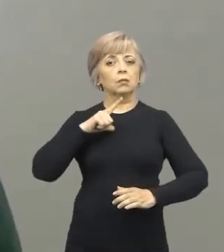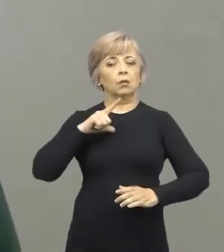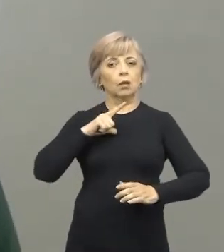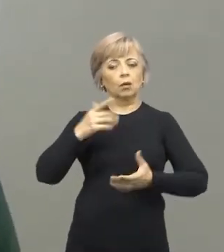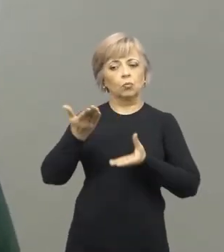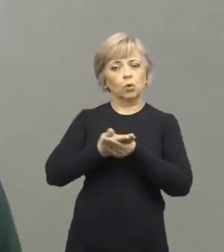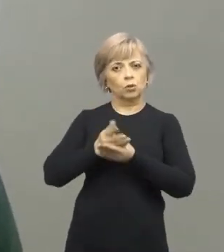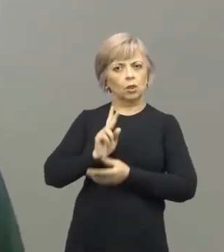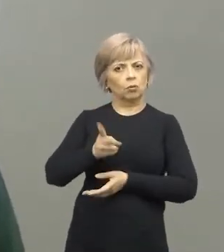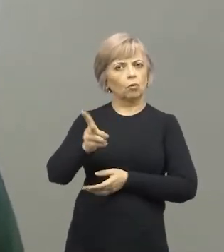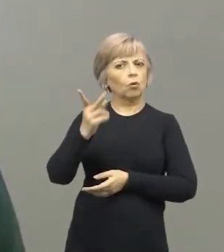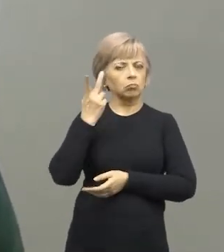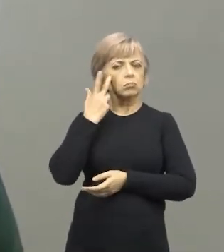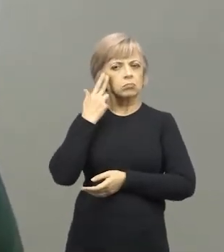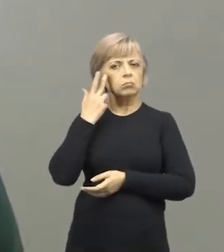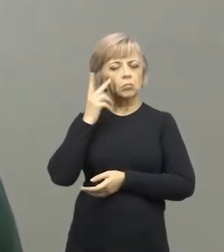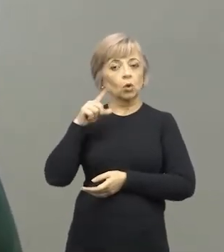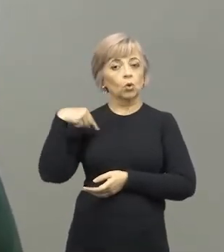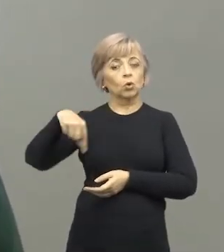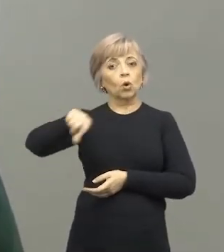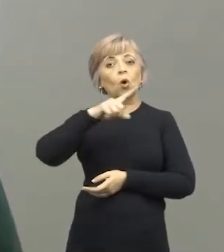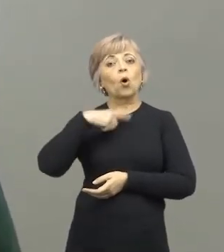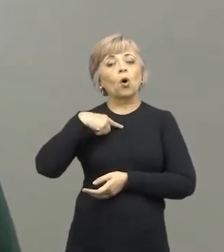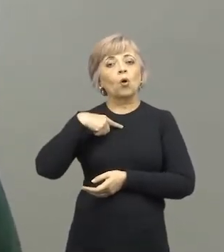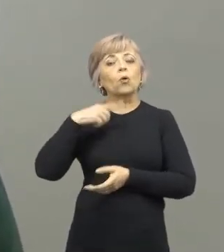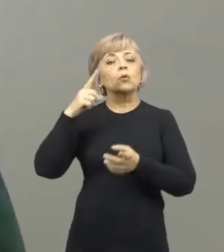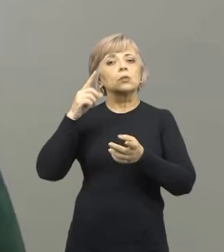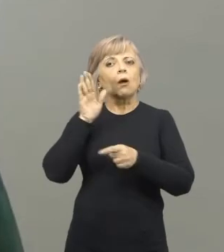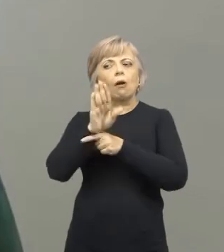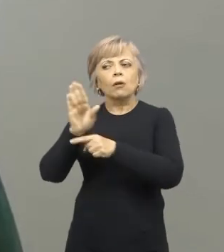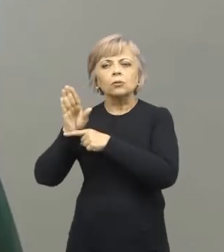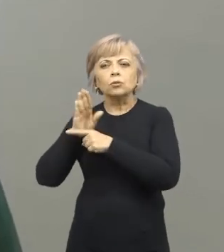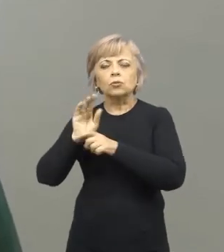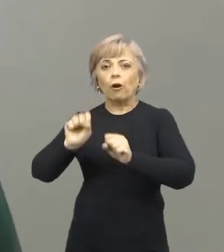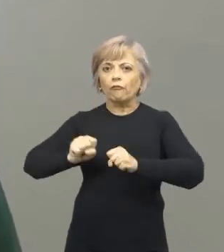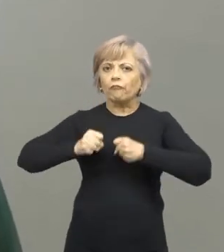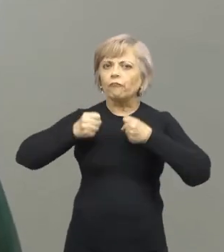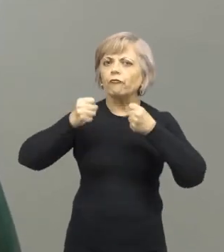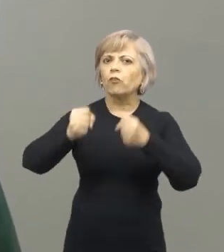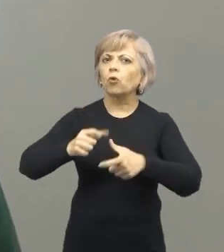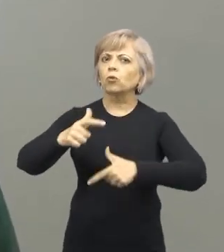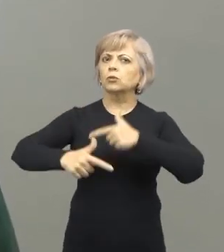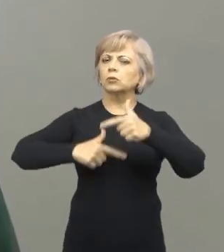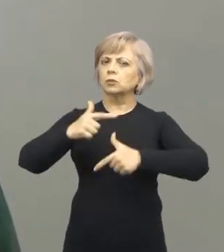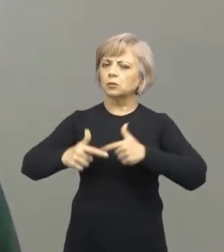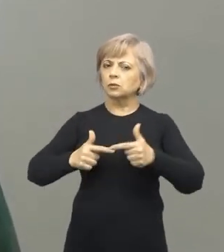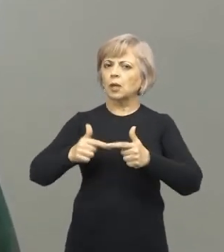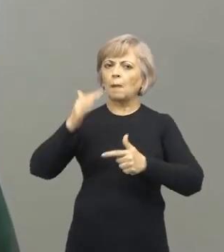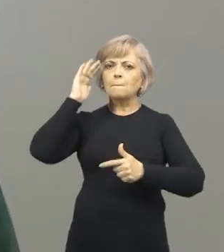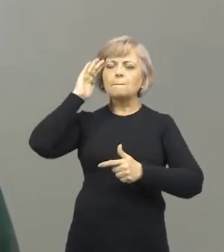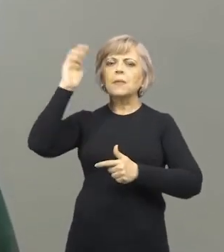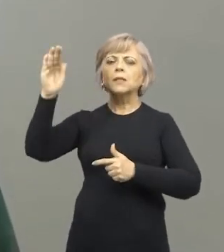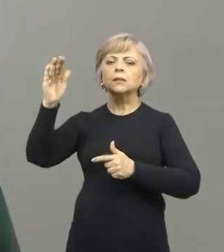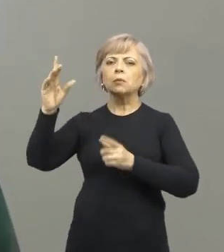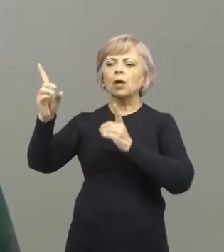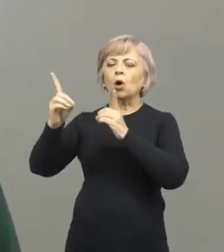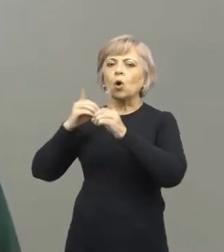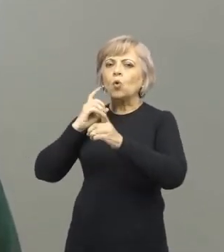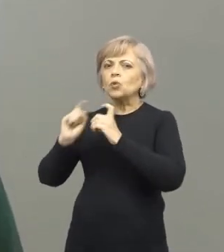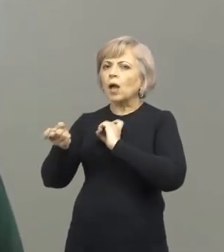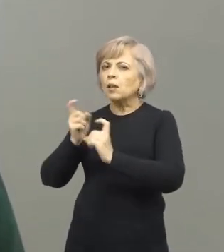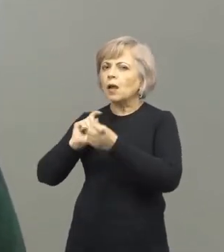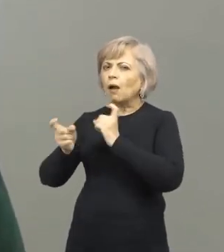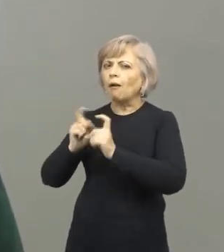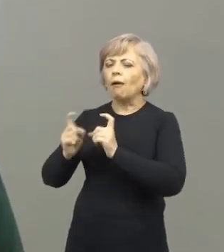andar tranquilamente e nós auxiliamos também a força-tarefa, principalmente no diálogo com as forças de